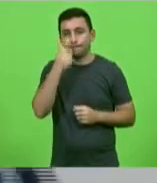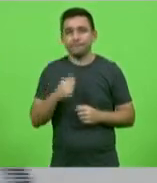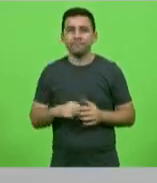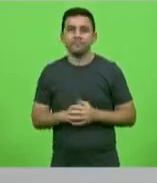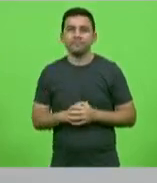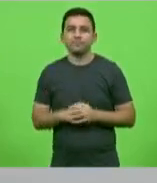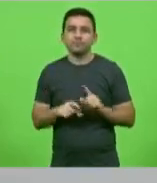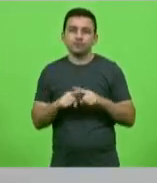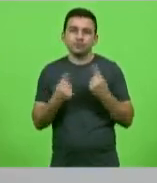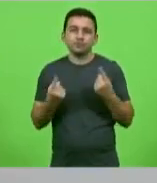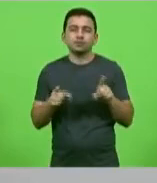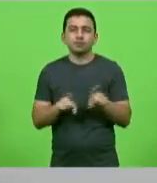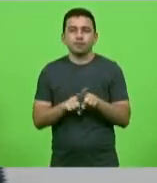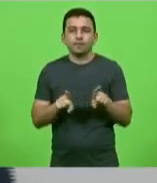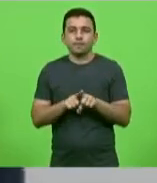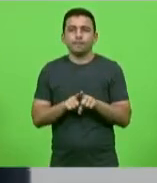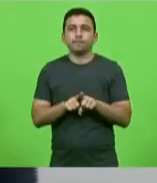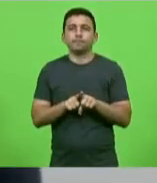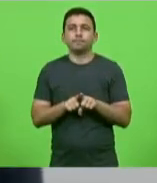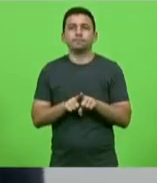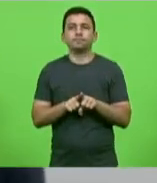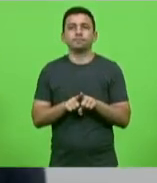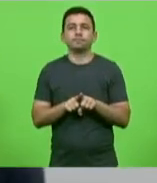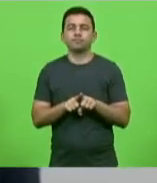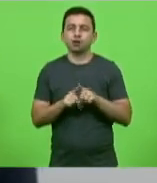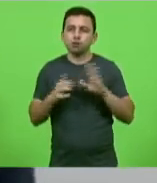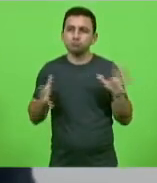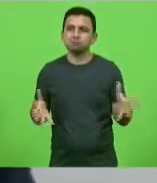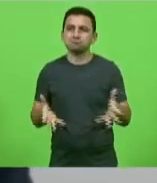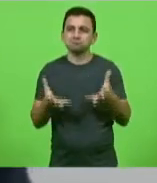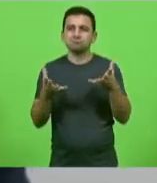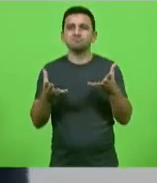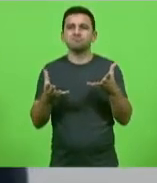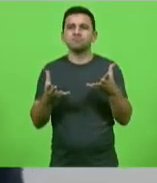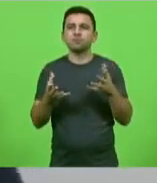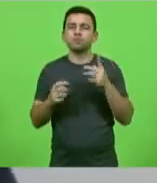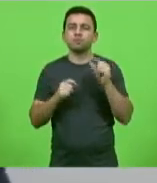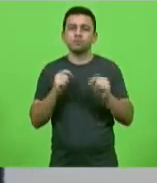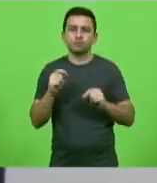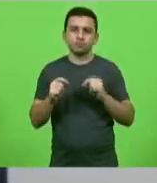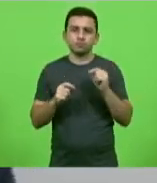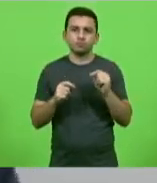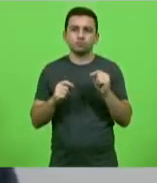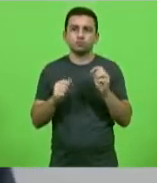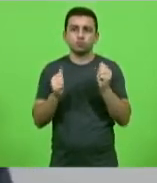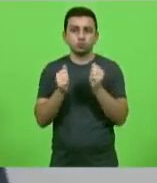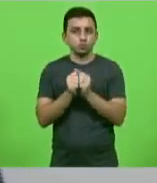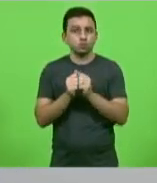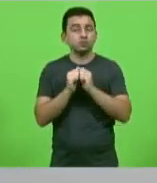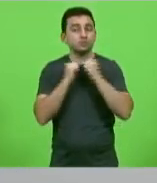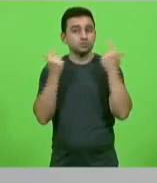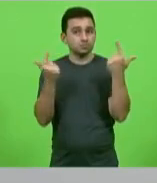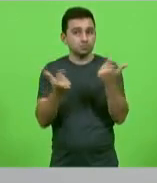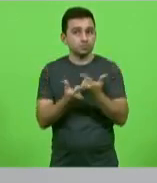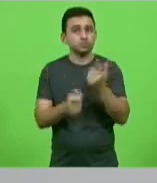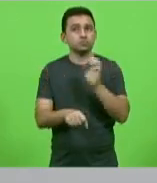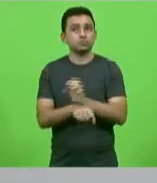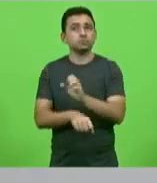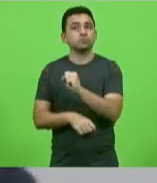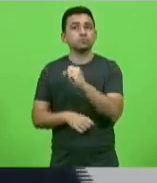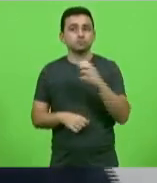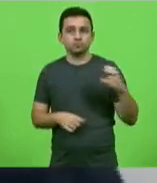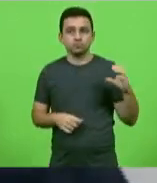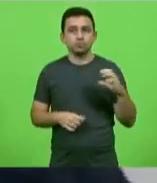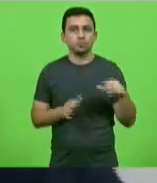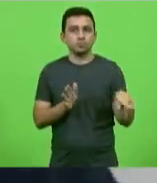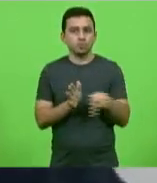bem, e ainda convém enaltecer, certo? Que junto à Casa Legislativa do Estado de Santa Catarina, a